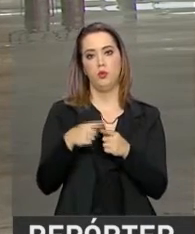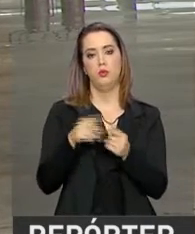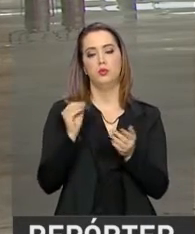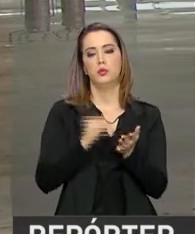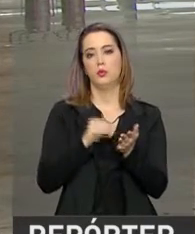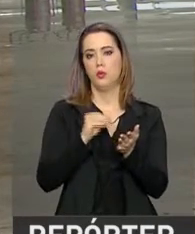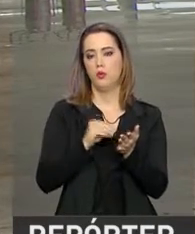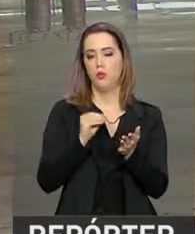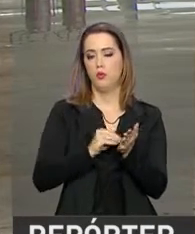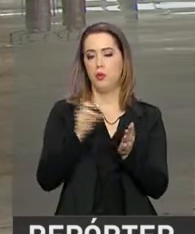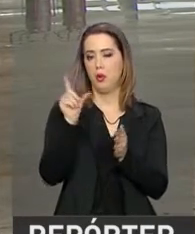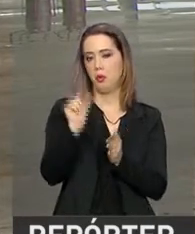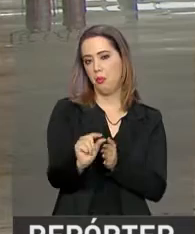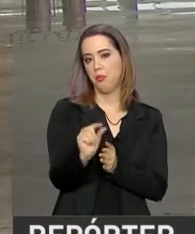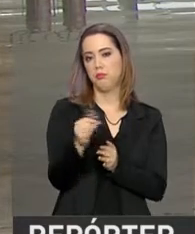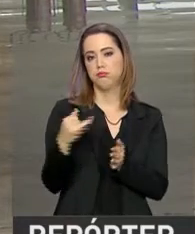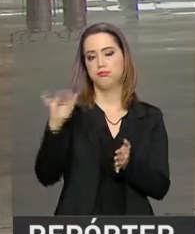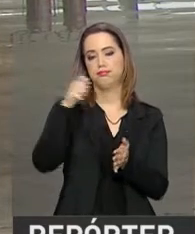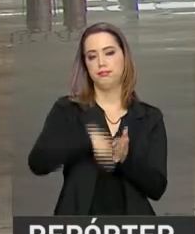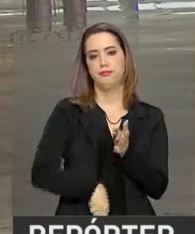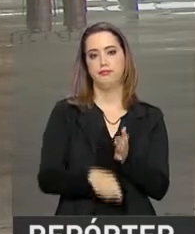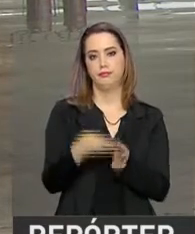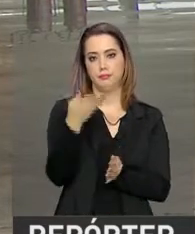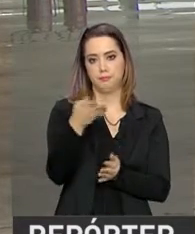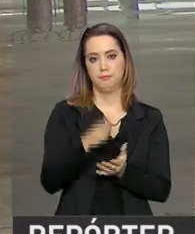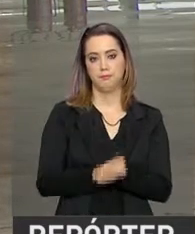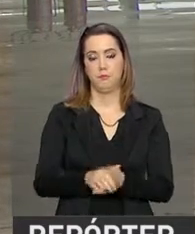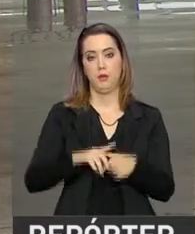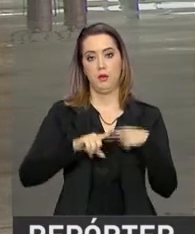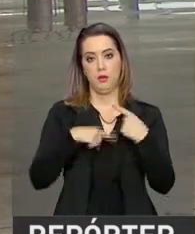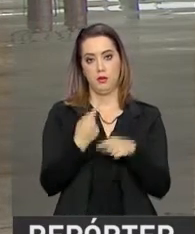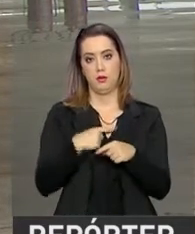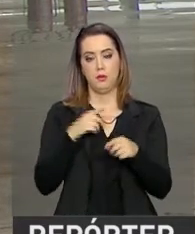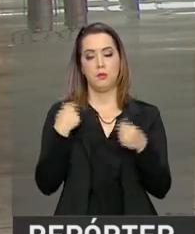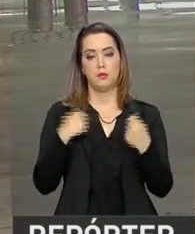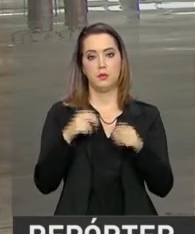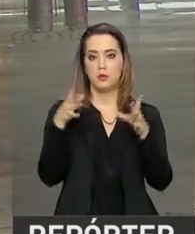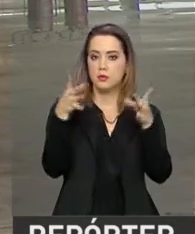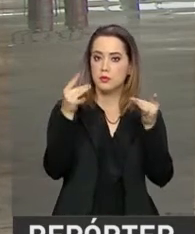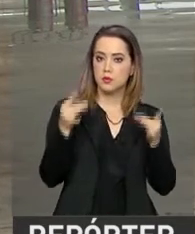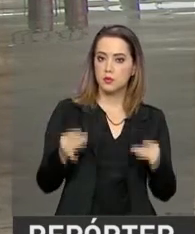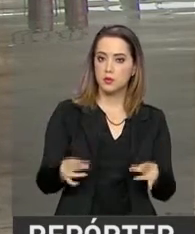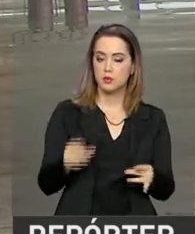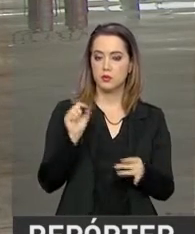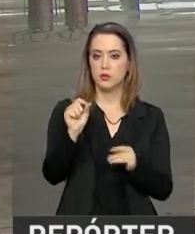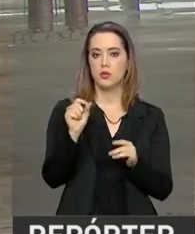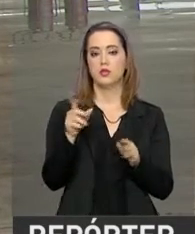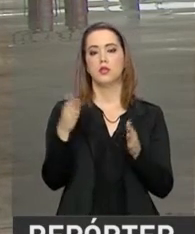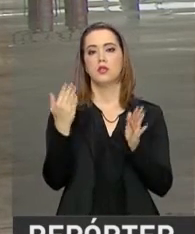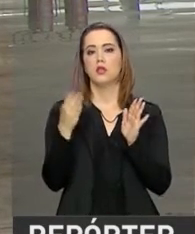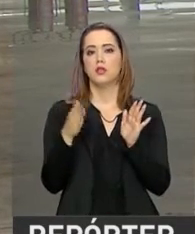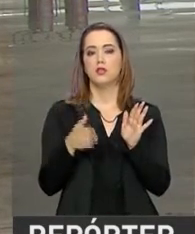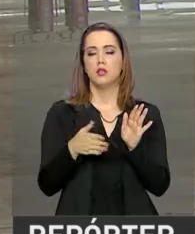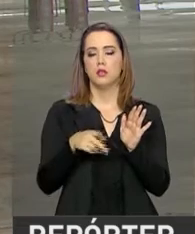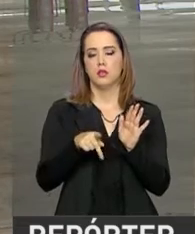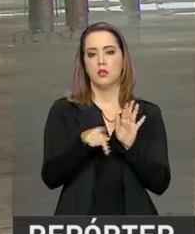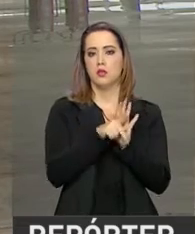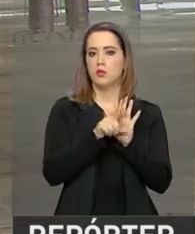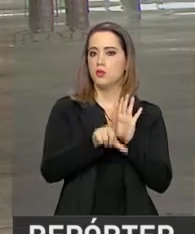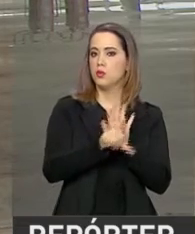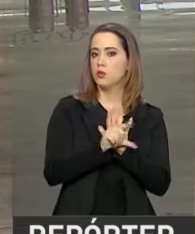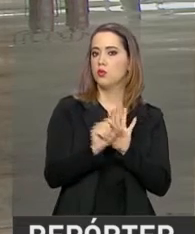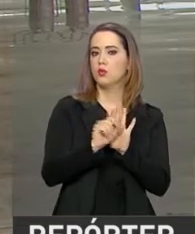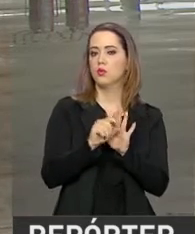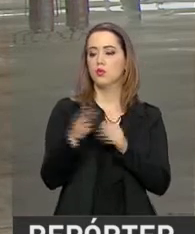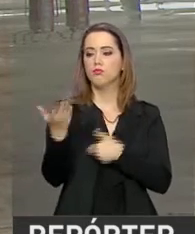na Câmara dos Deputados, que vai analisar os destaques em relação ao projeto de lei que renegocia a dívida dos estados com a